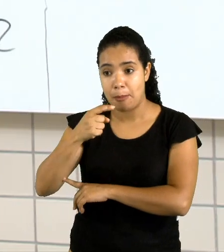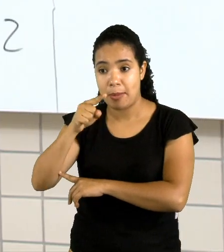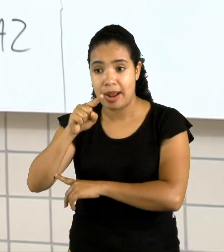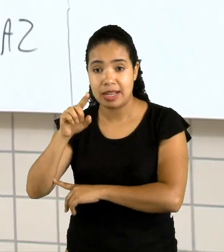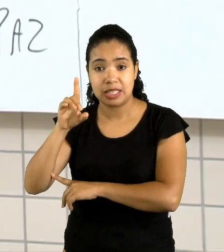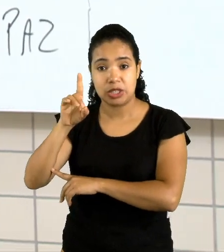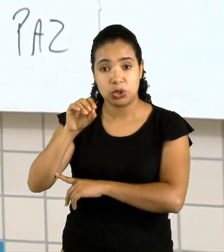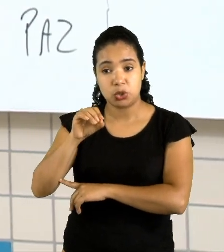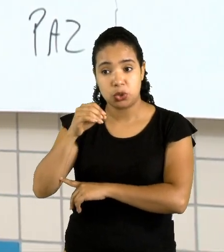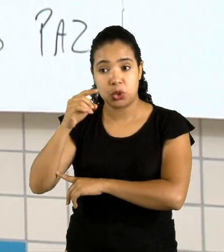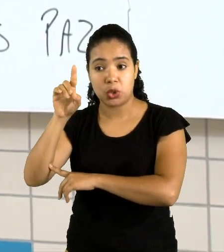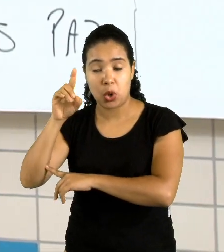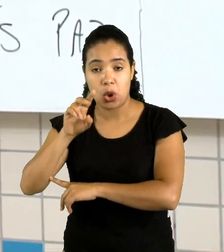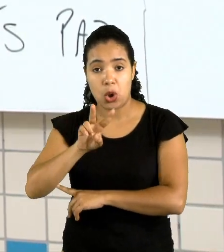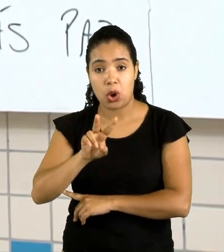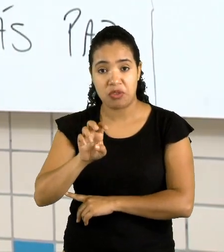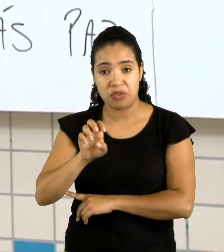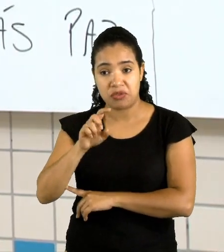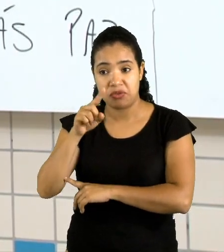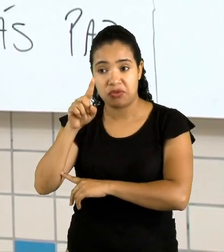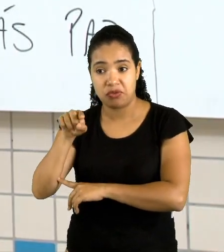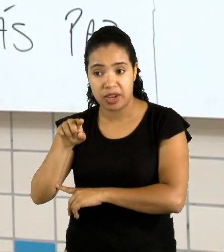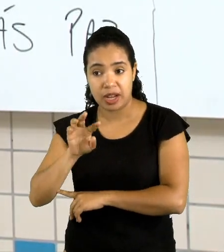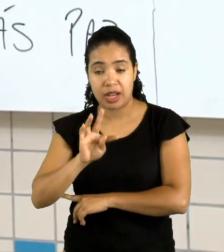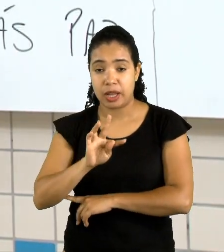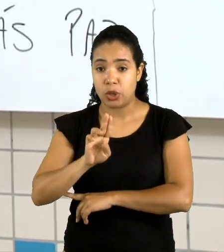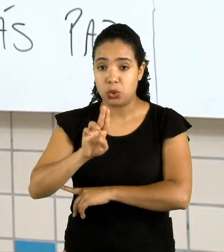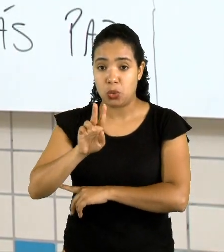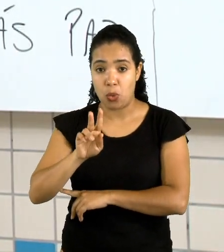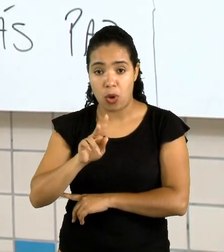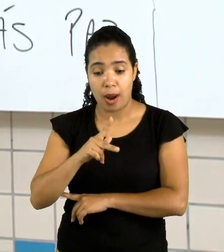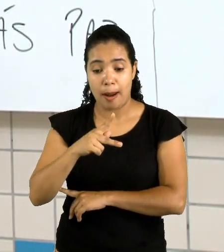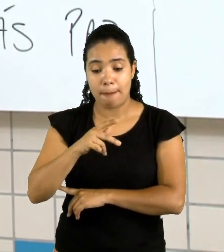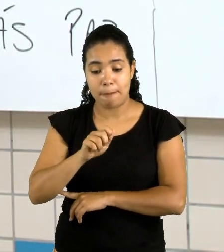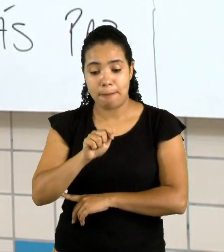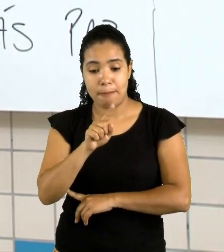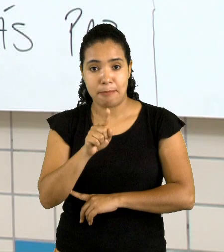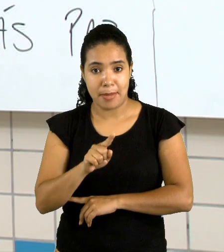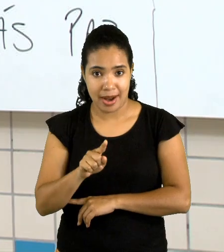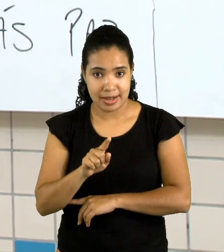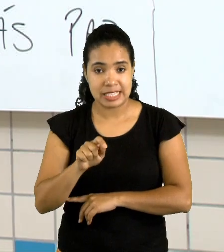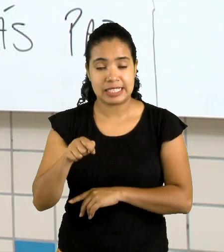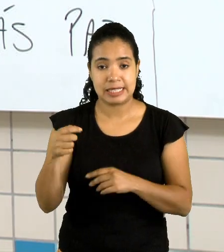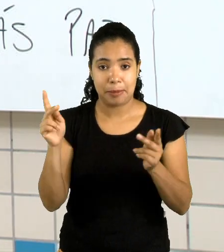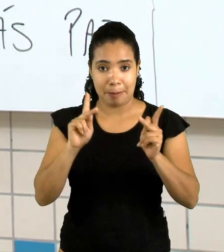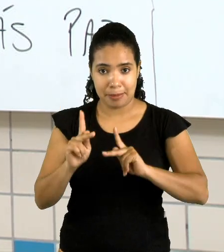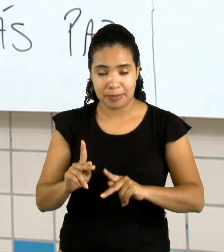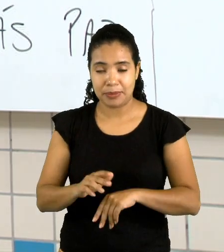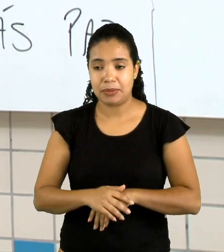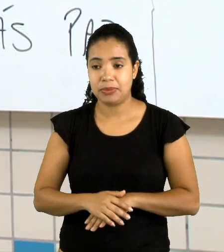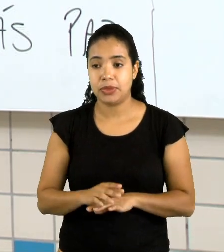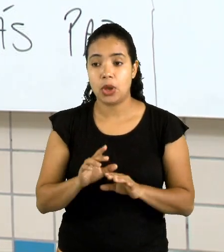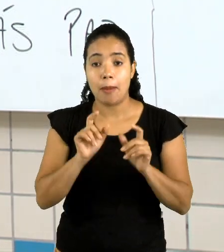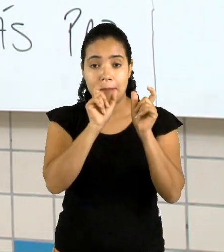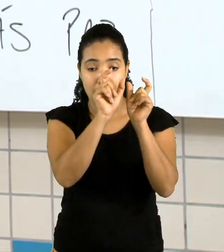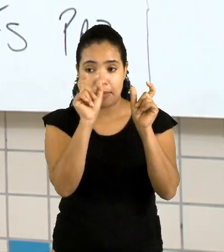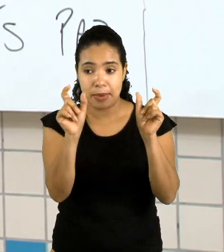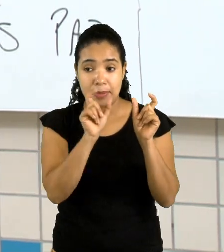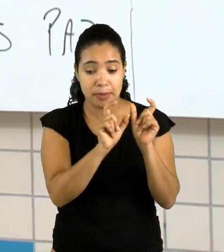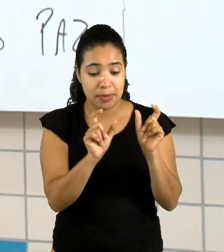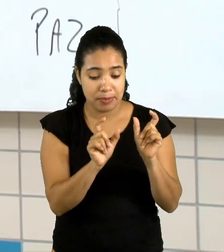essas palavras são monossílabos tônicos, todas elas têm